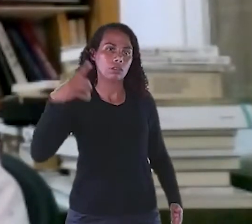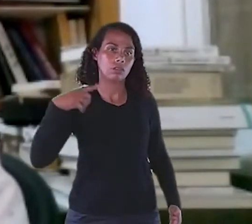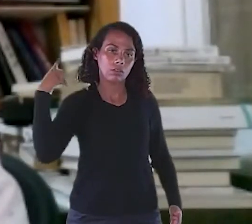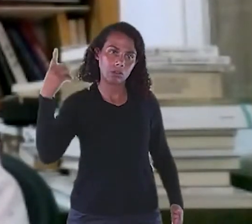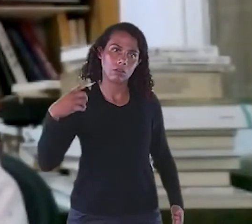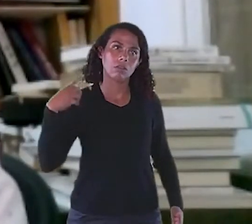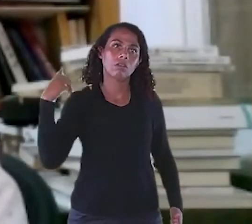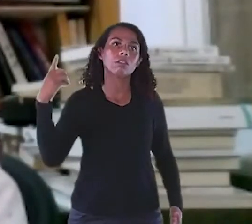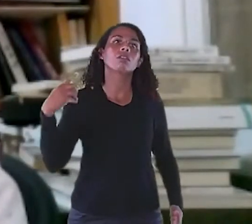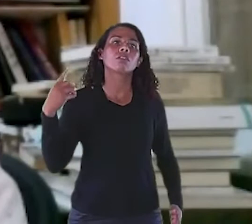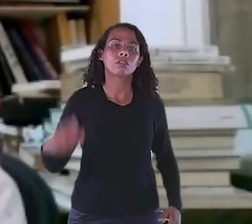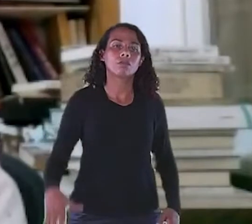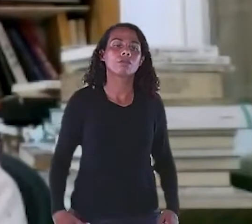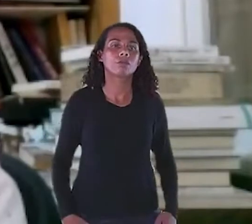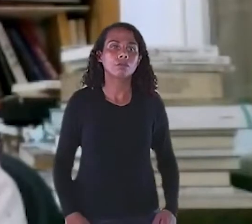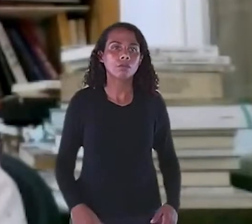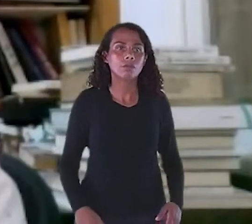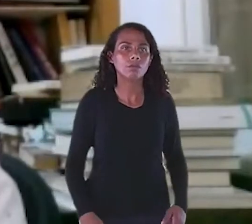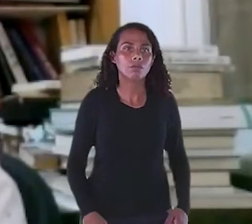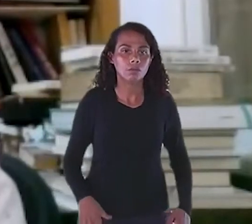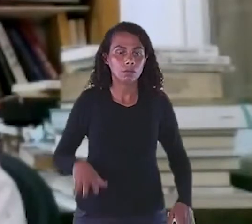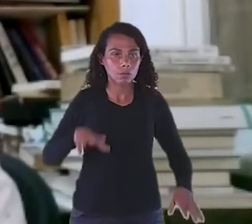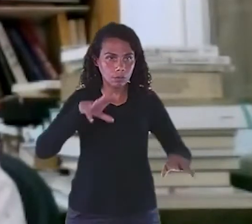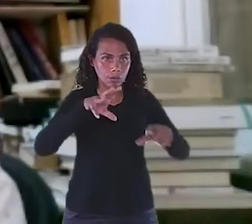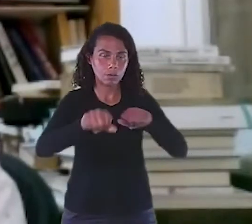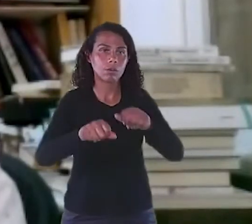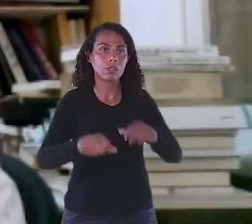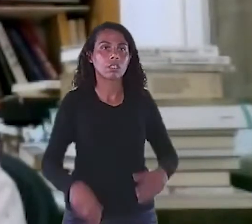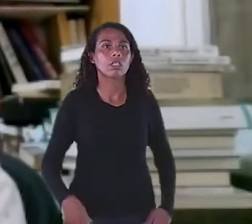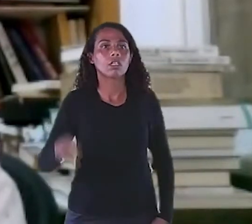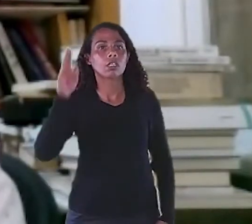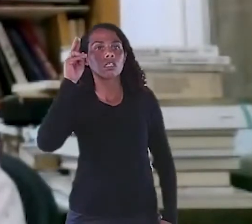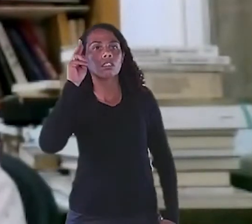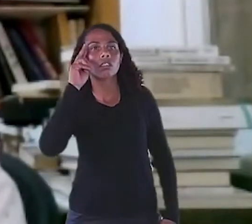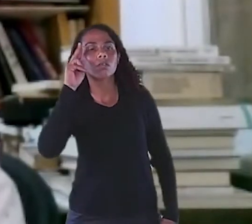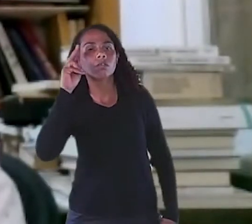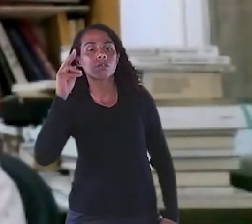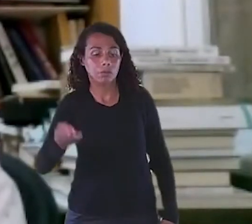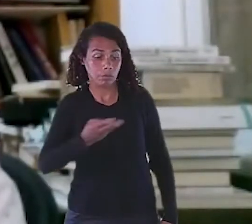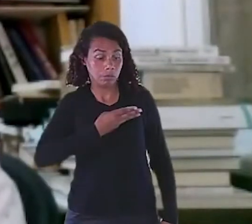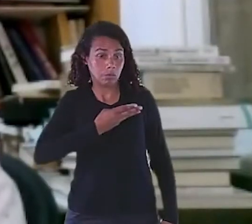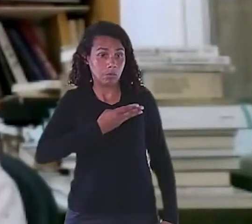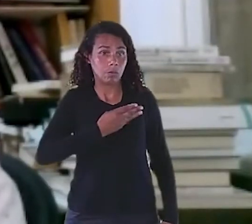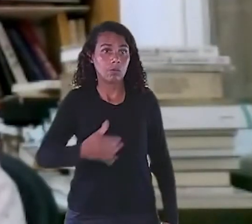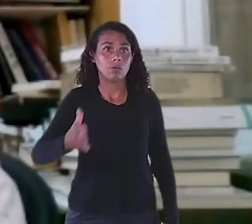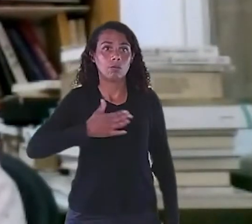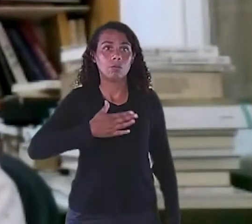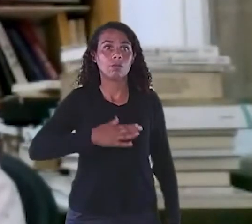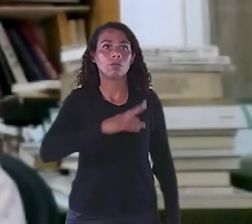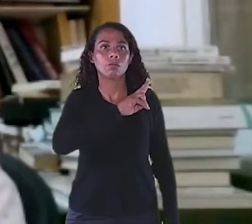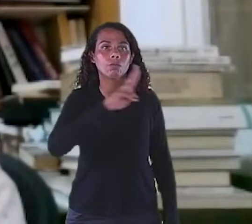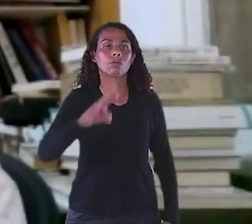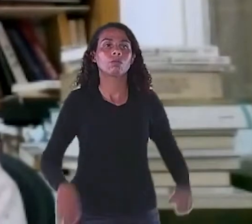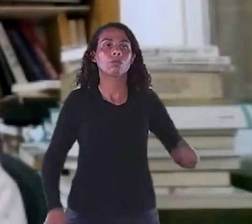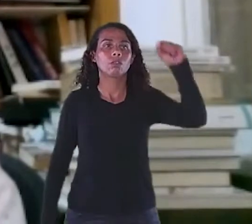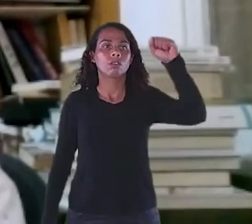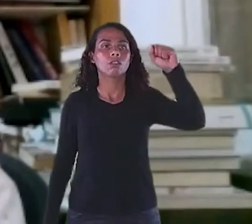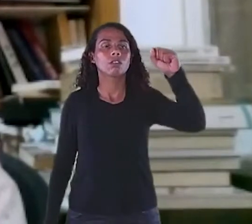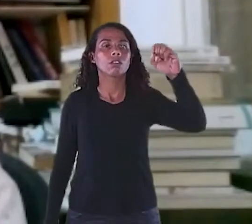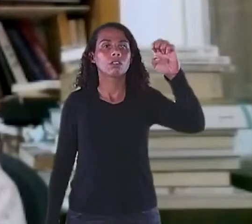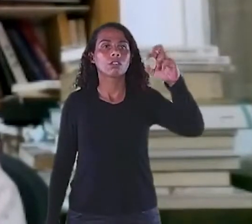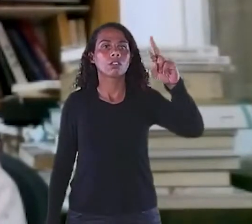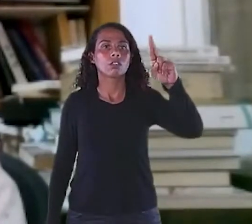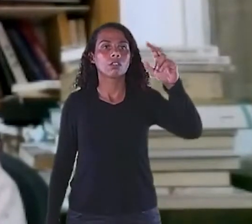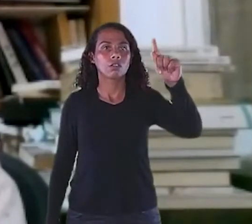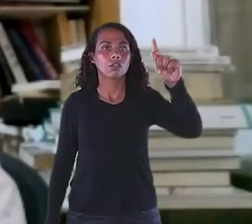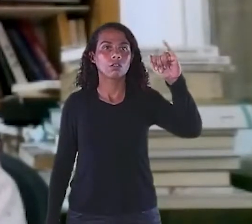Mas eu me lembro que tinha o Sérgio Santana. Sérgio Santana era um cara também que não tinha escrito nunca nada, mas queria escrever, estava ali